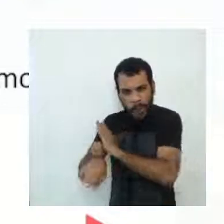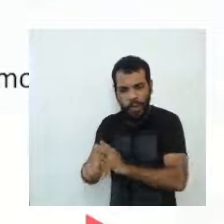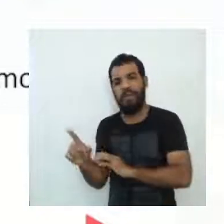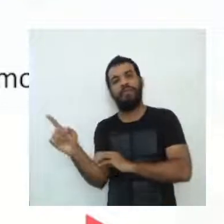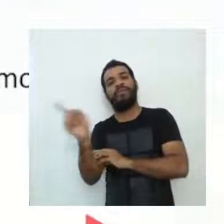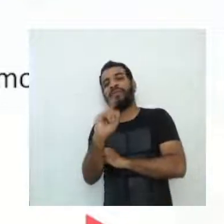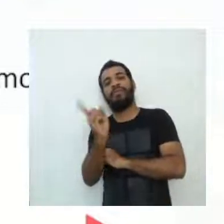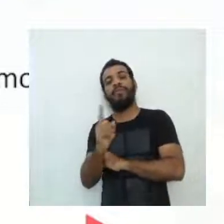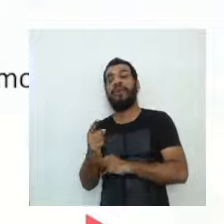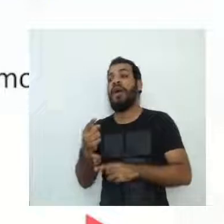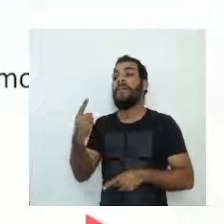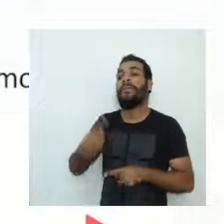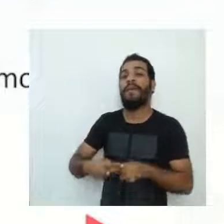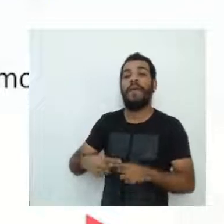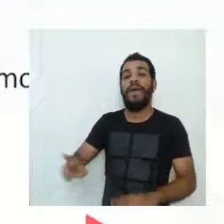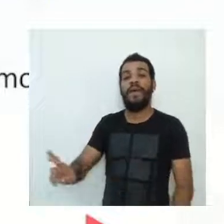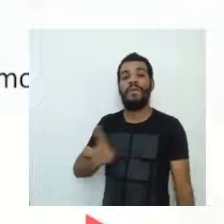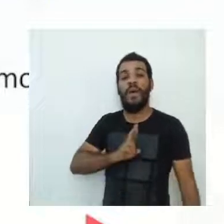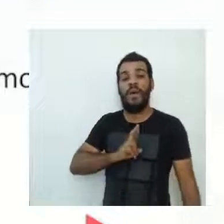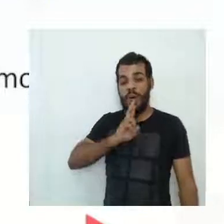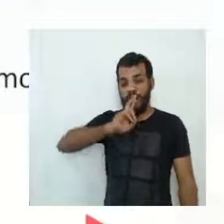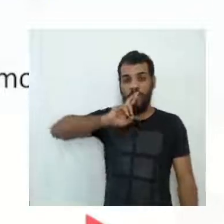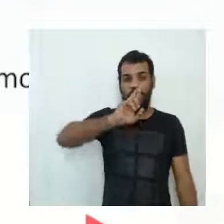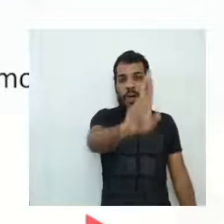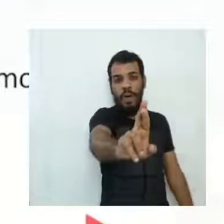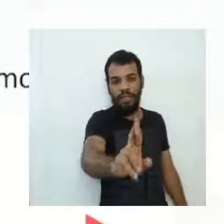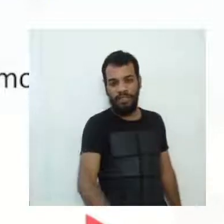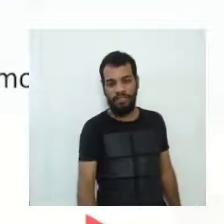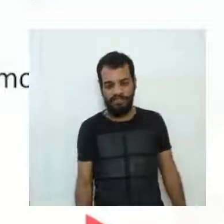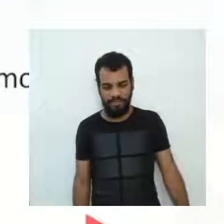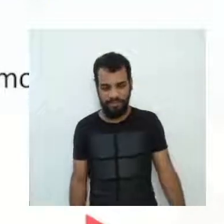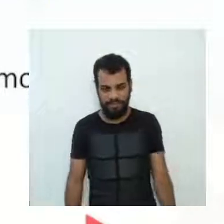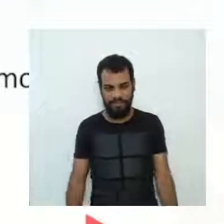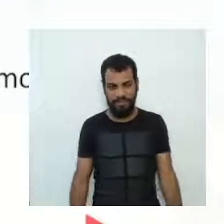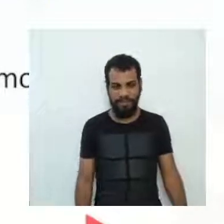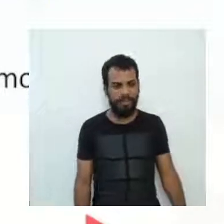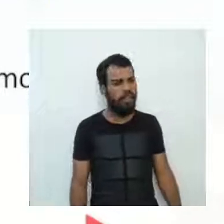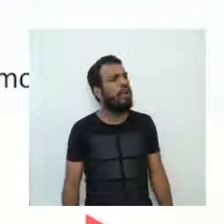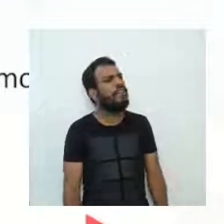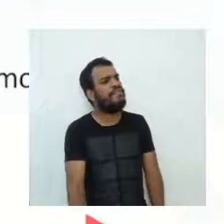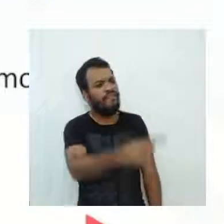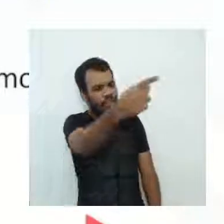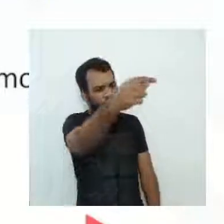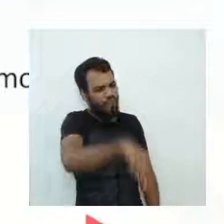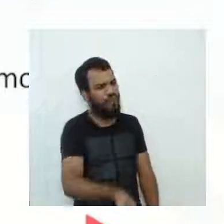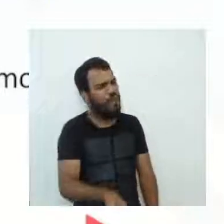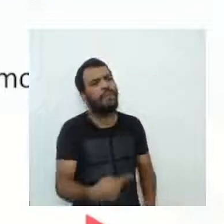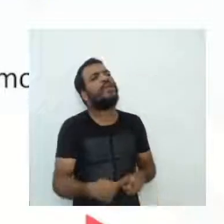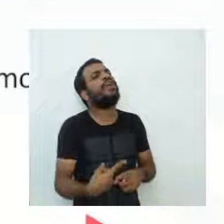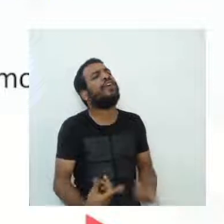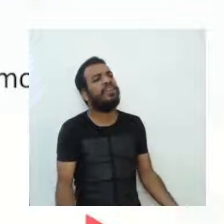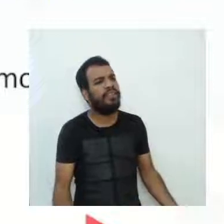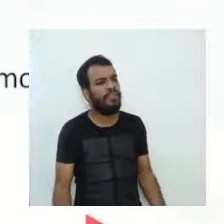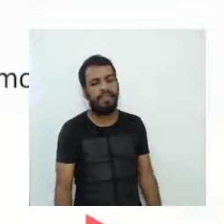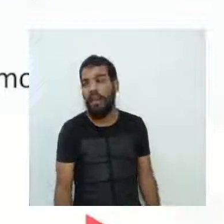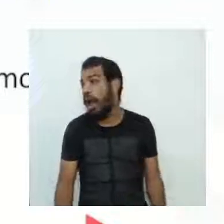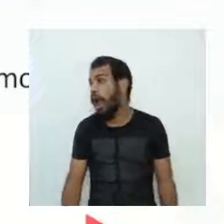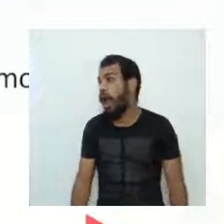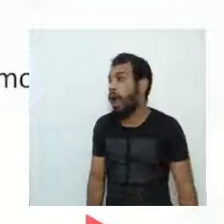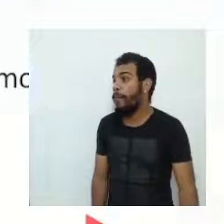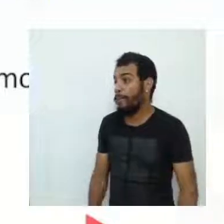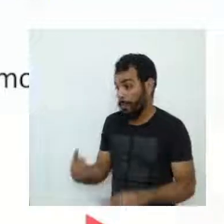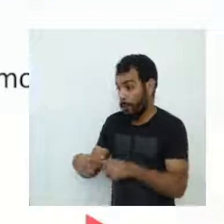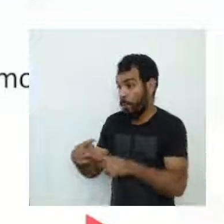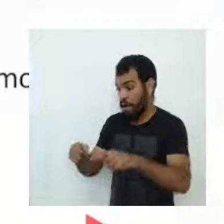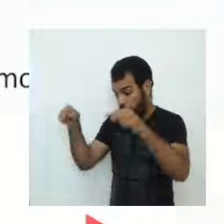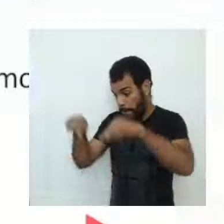uma pergunta que tenha esse tipo de entonação. Por que você quer que eu vá? Aí a gente responde,